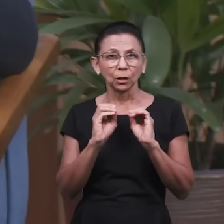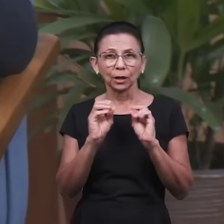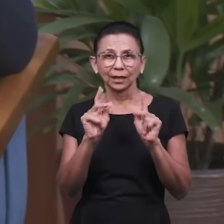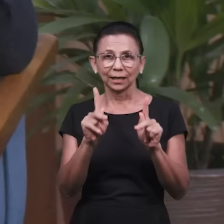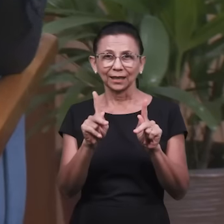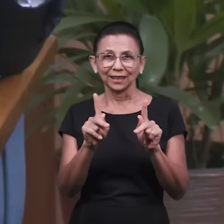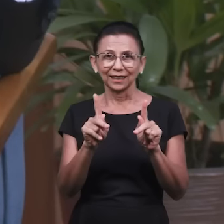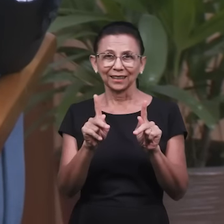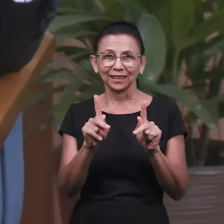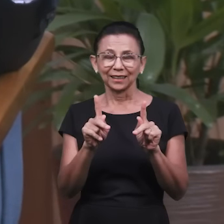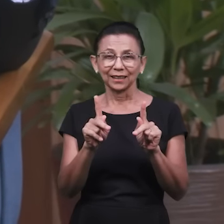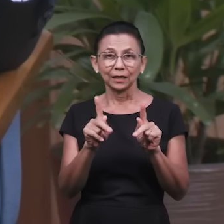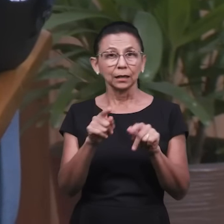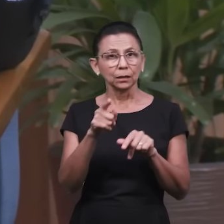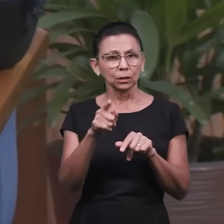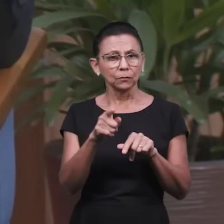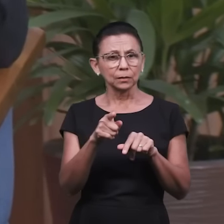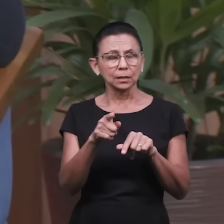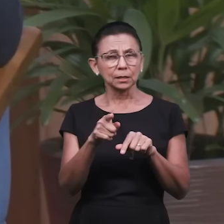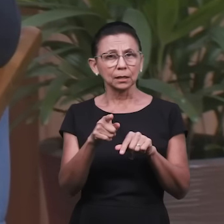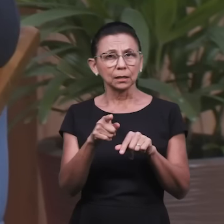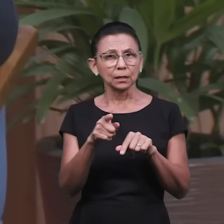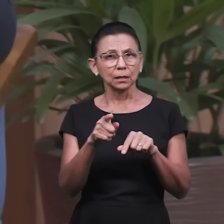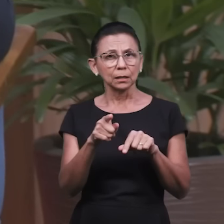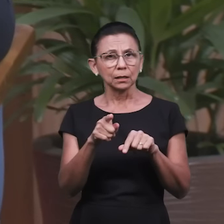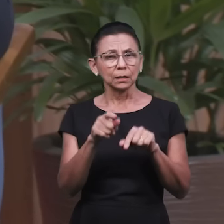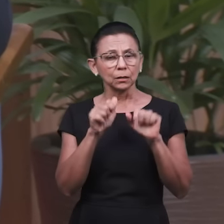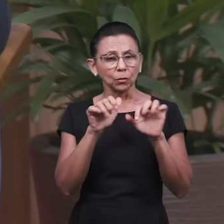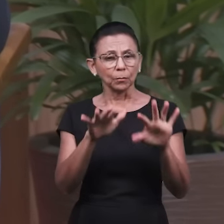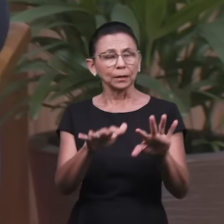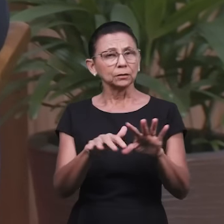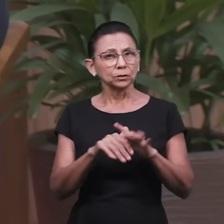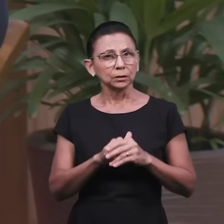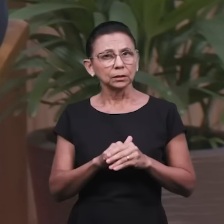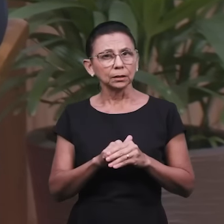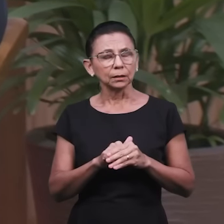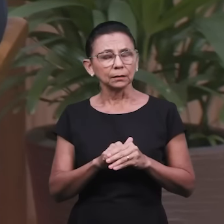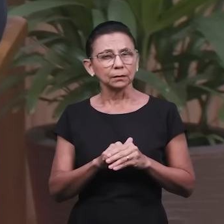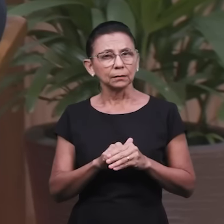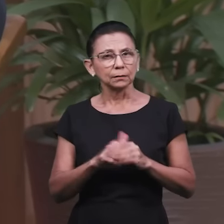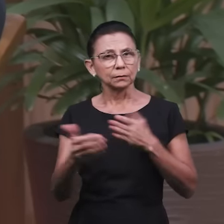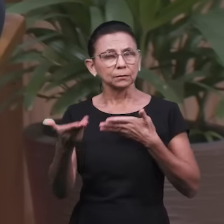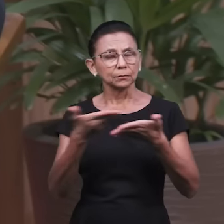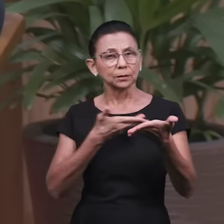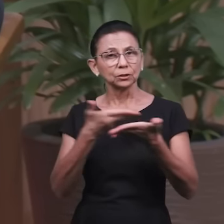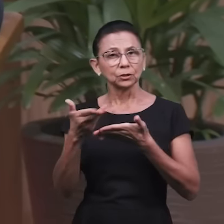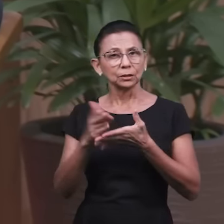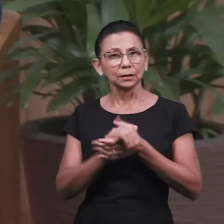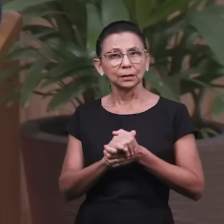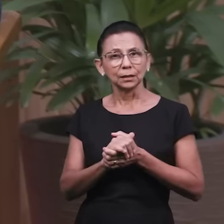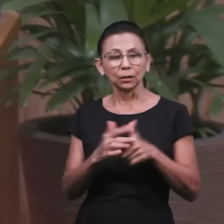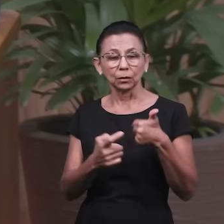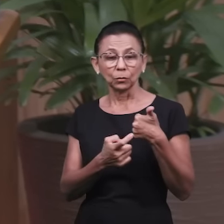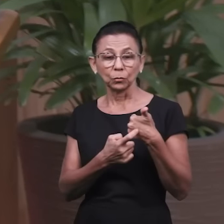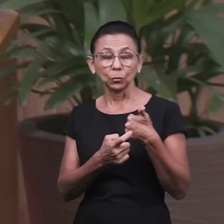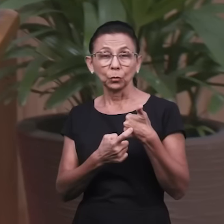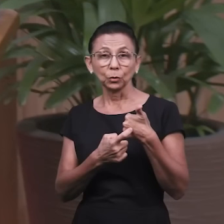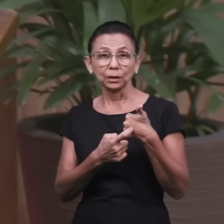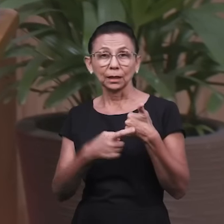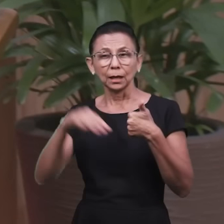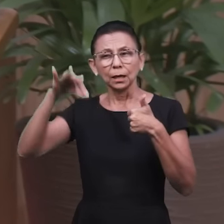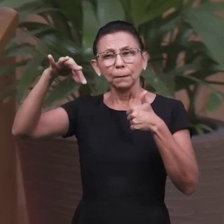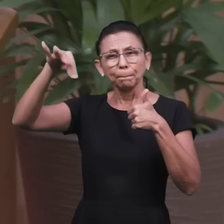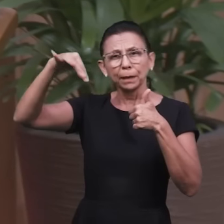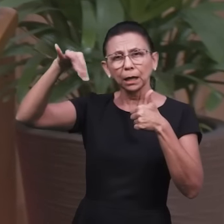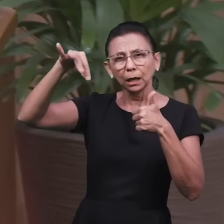bem, fale com outras pessoas para se inscrever, mas se não estiver, não deixe de se inscrever. Curta também esse conteúdo, acione o sininho